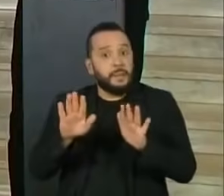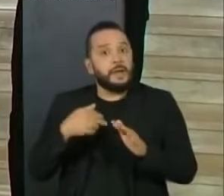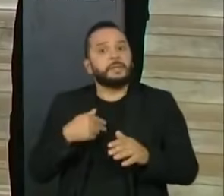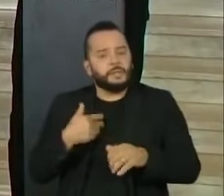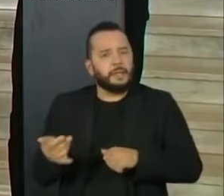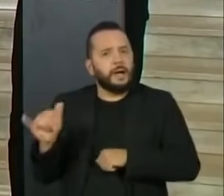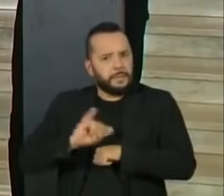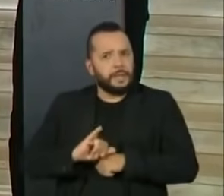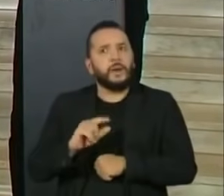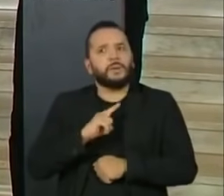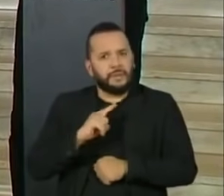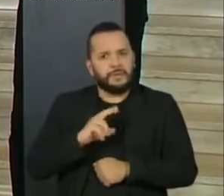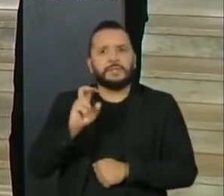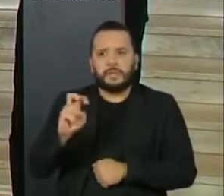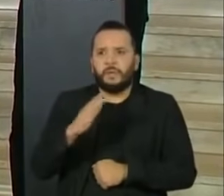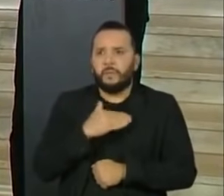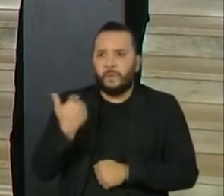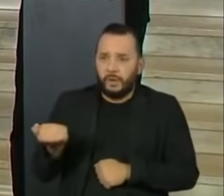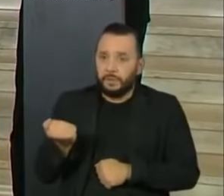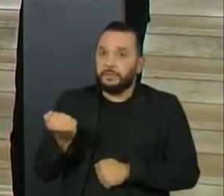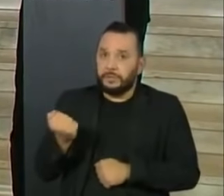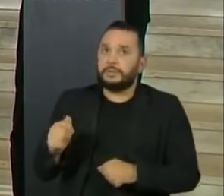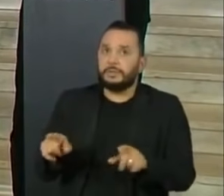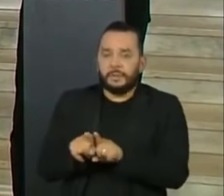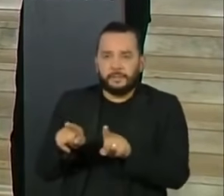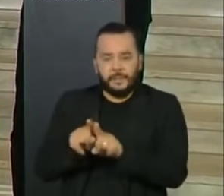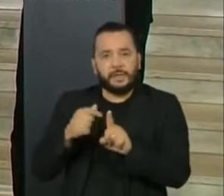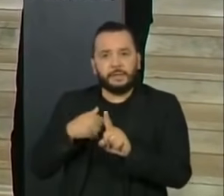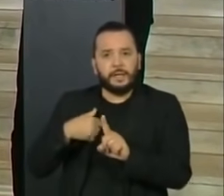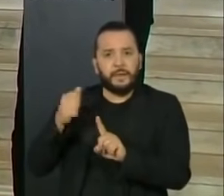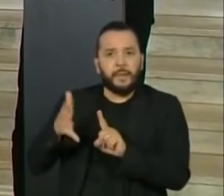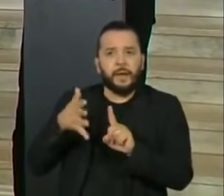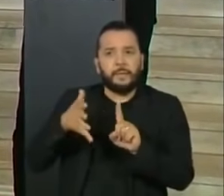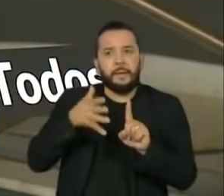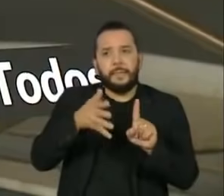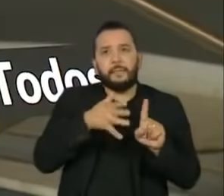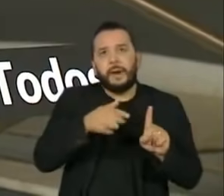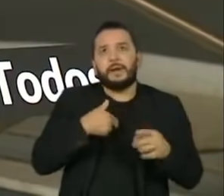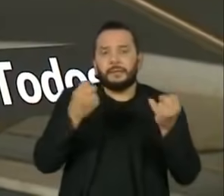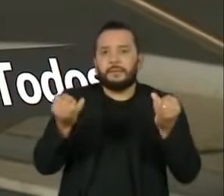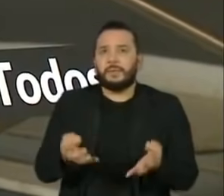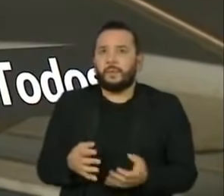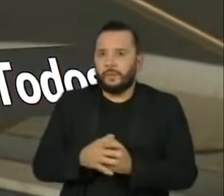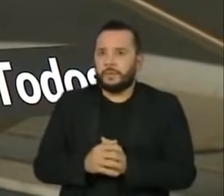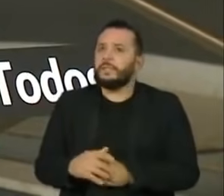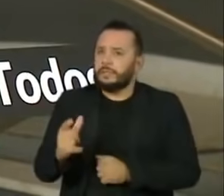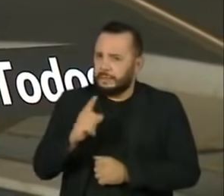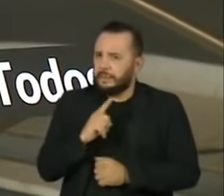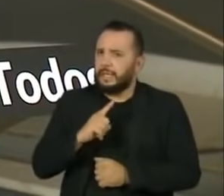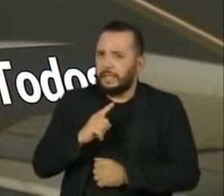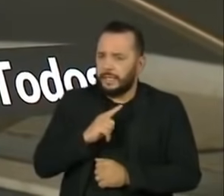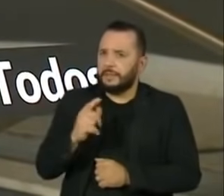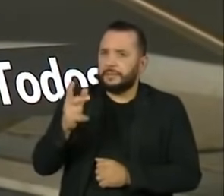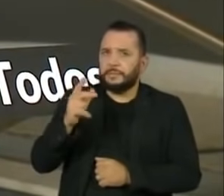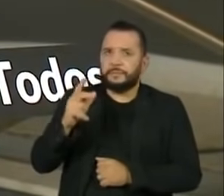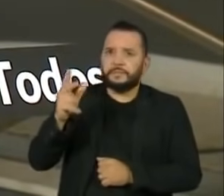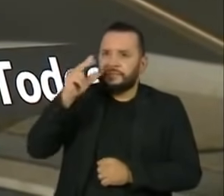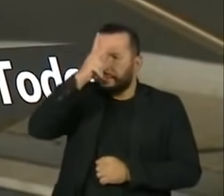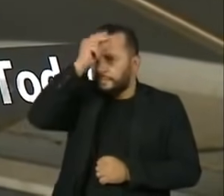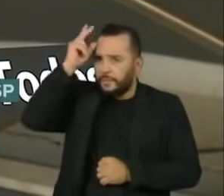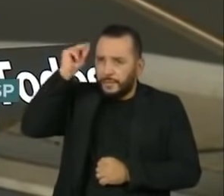foram registrados 5 óbitos. Na coletiva de imprensa, a explicação. Tem município que faz